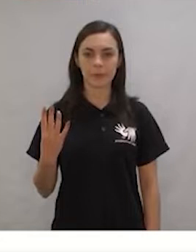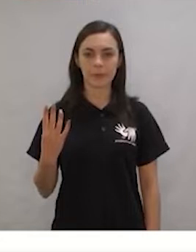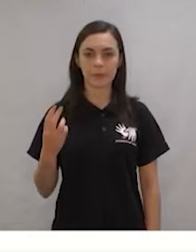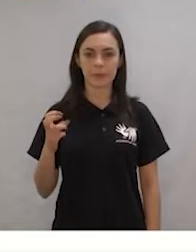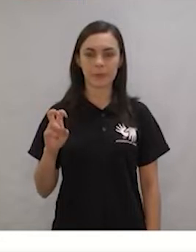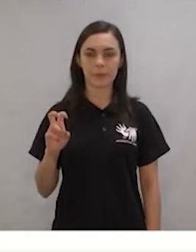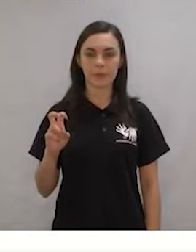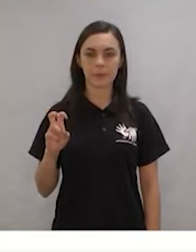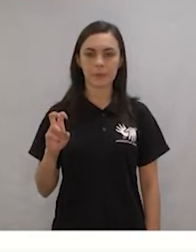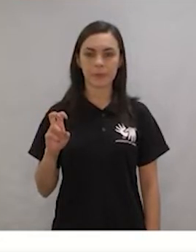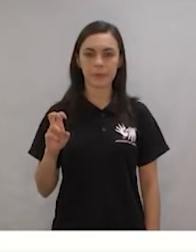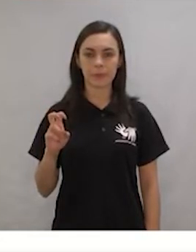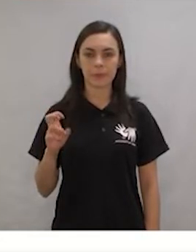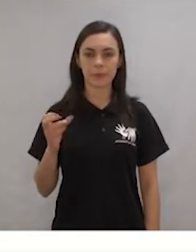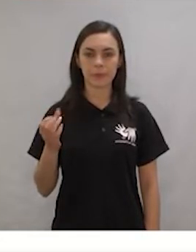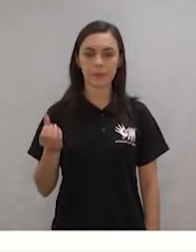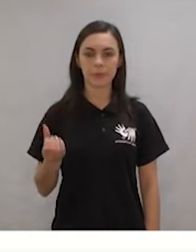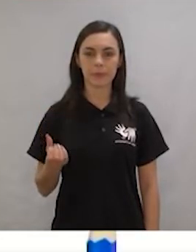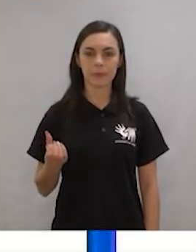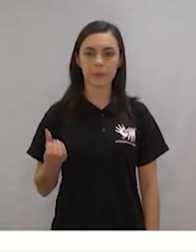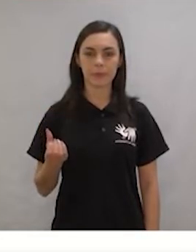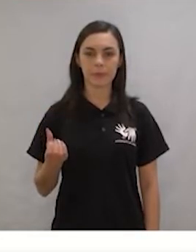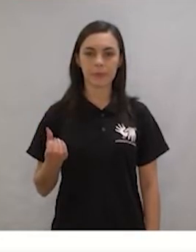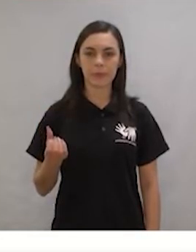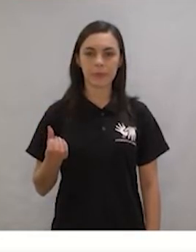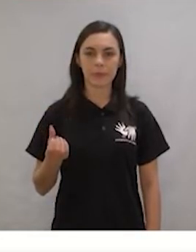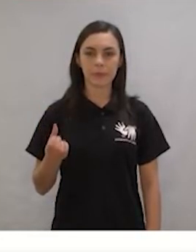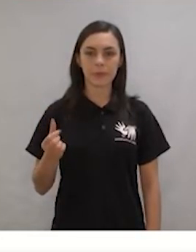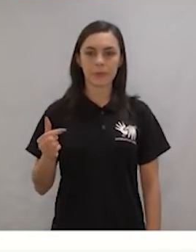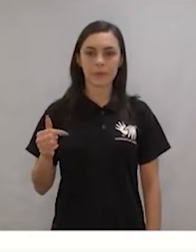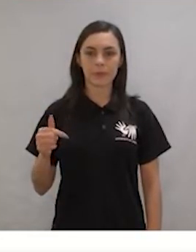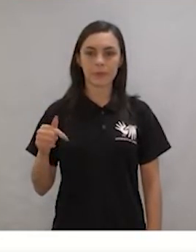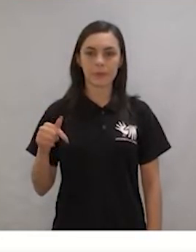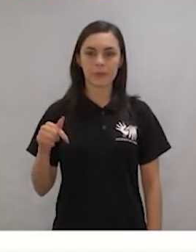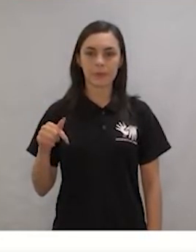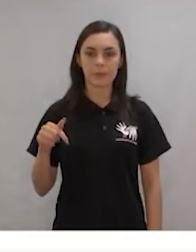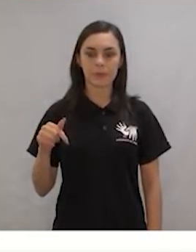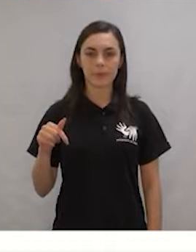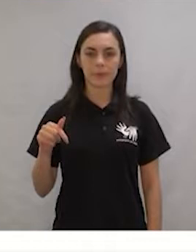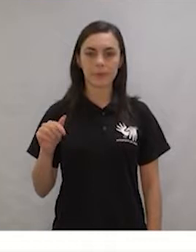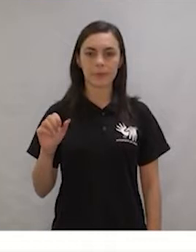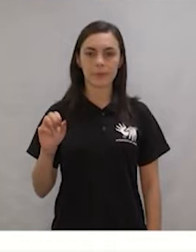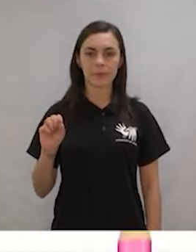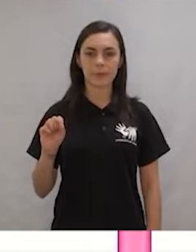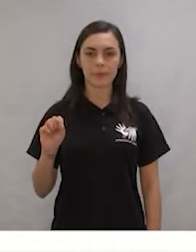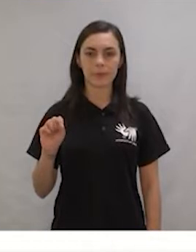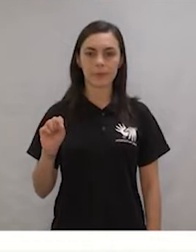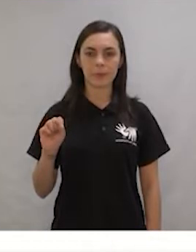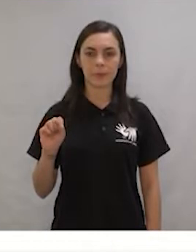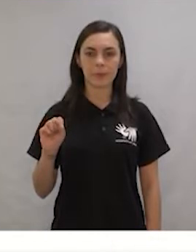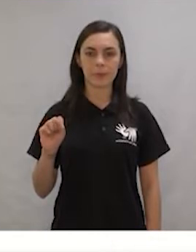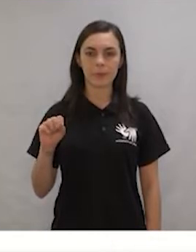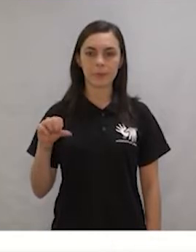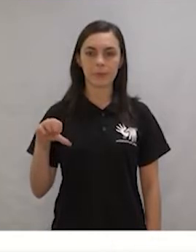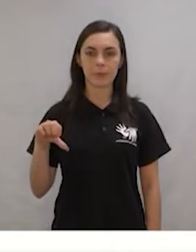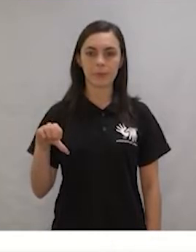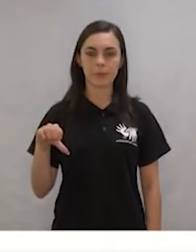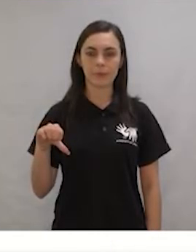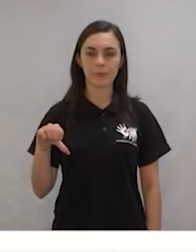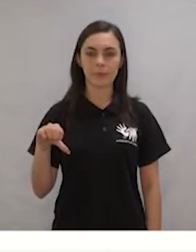4, 5, 6, 7,